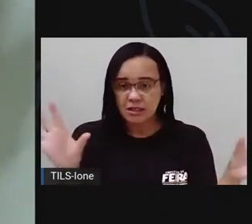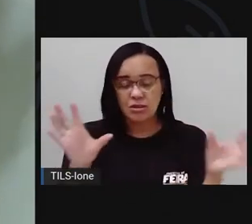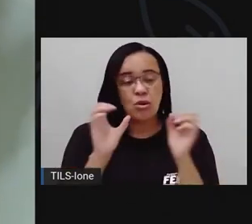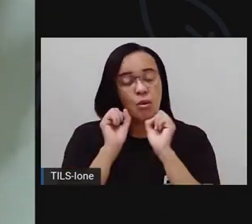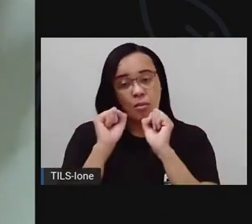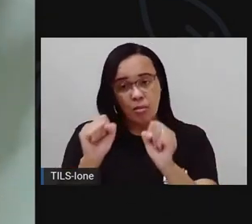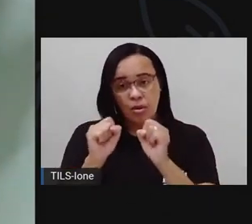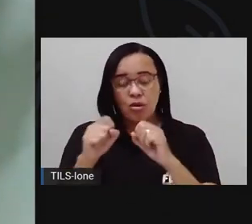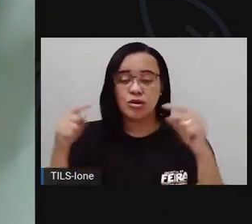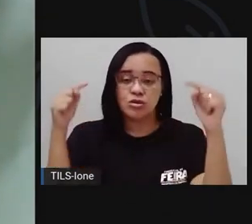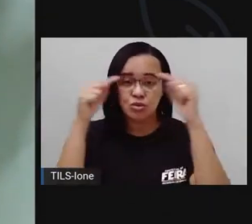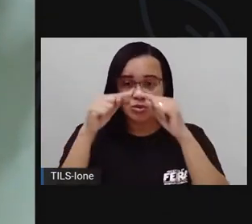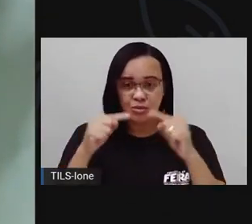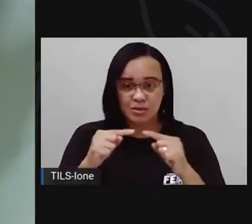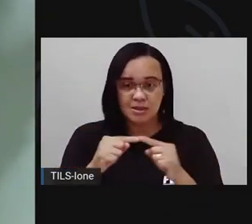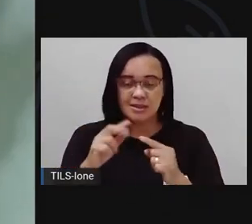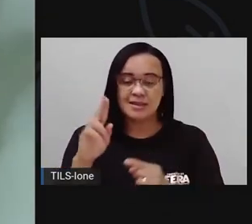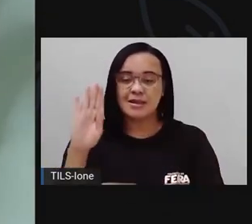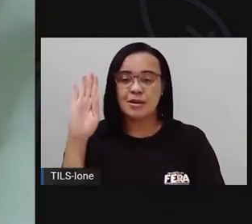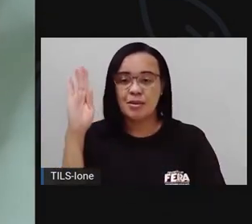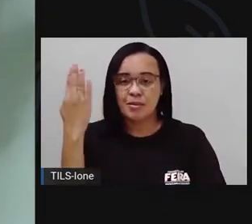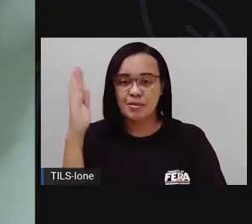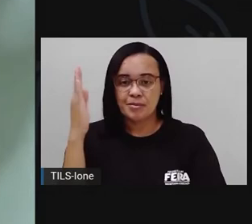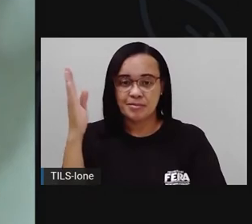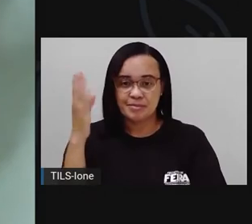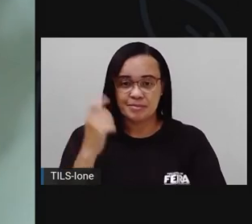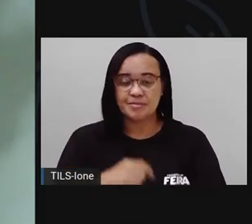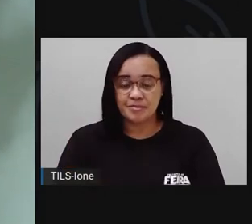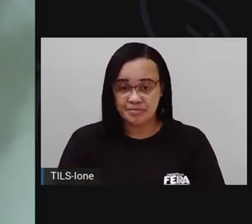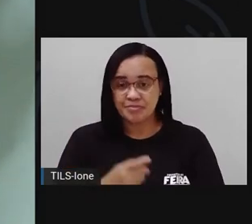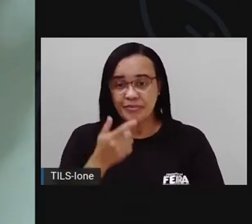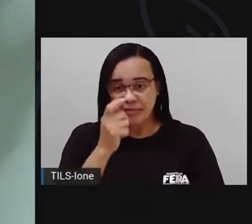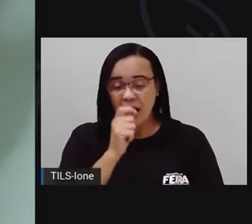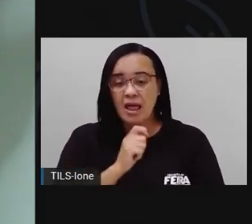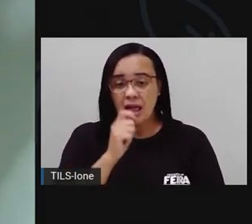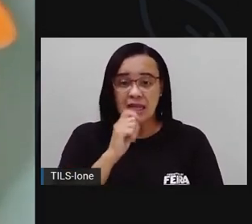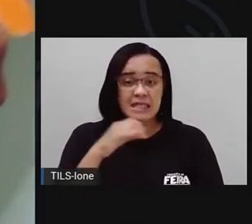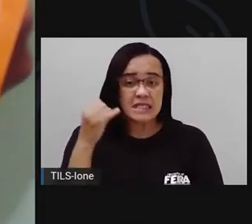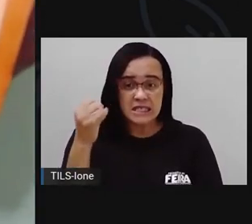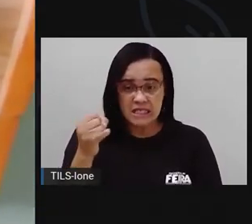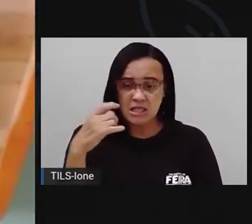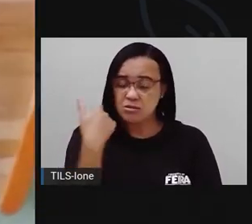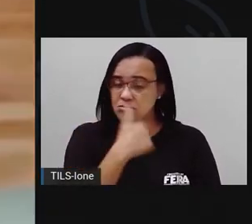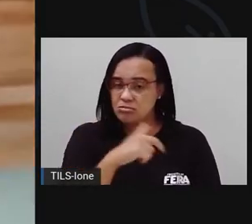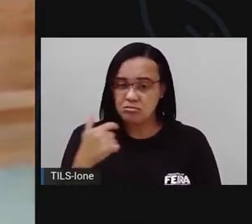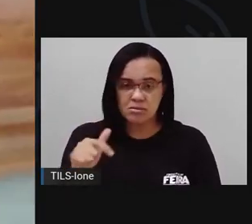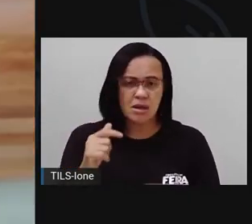a combinação de palitos que vocês quiserem. Se vocês não tiverem palito, como a Pró falou,